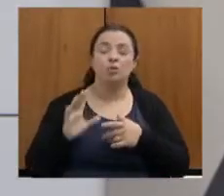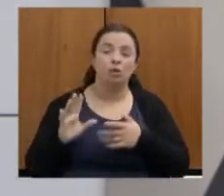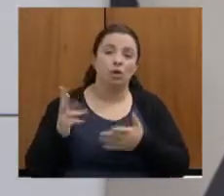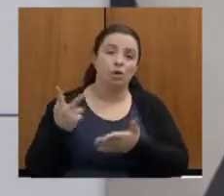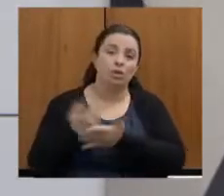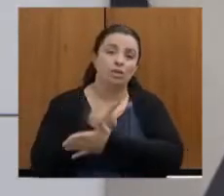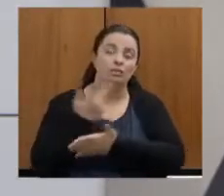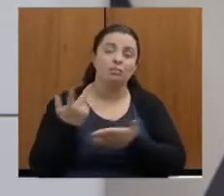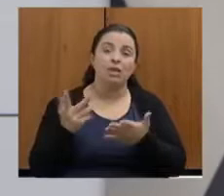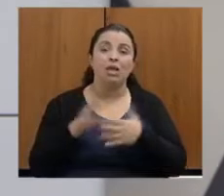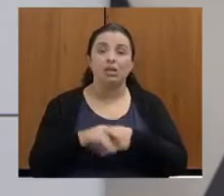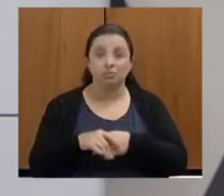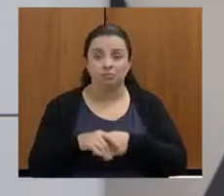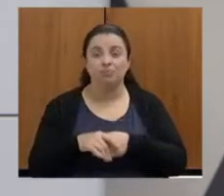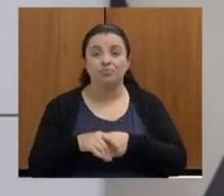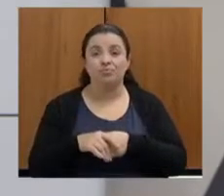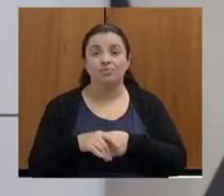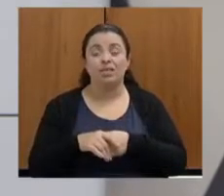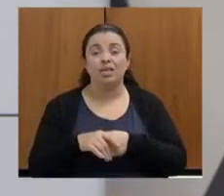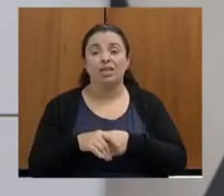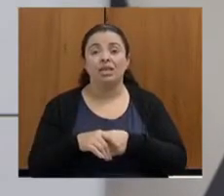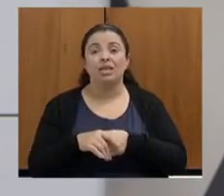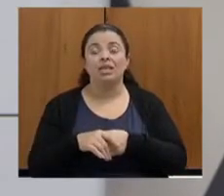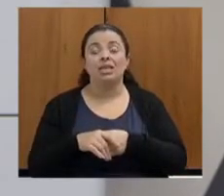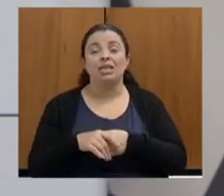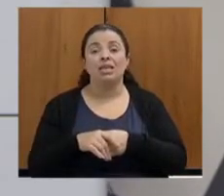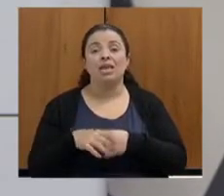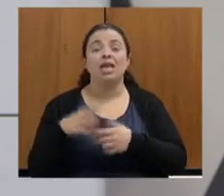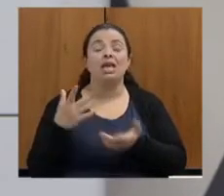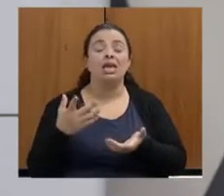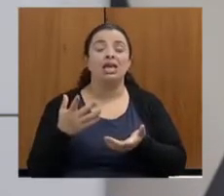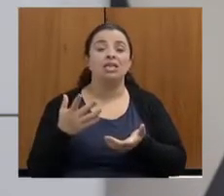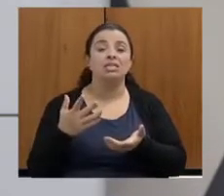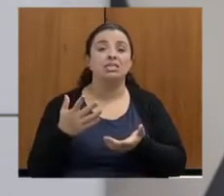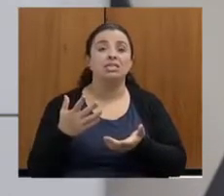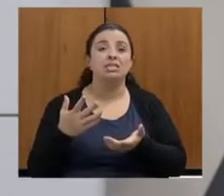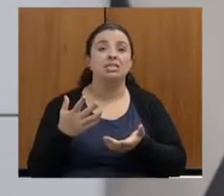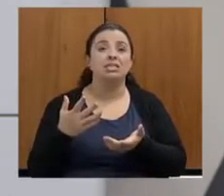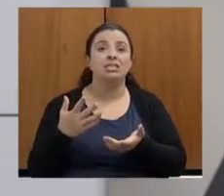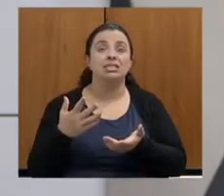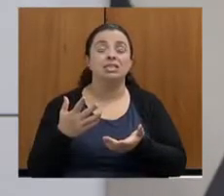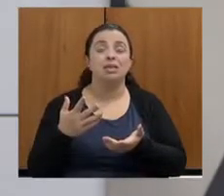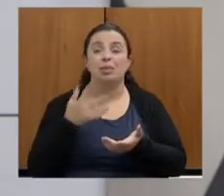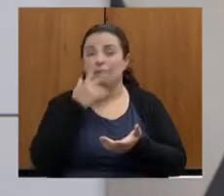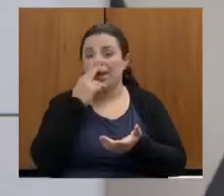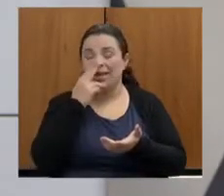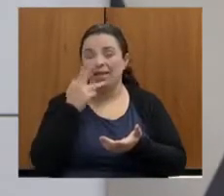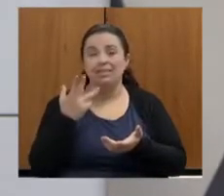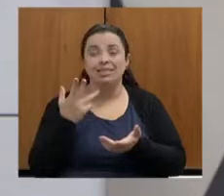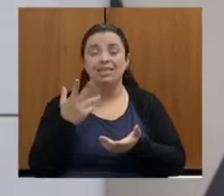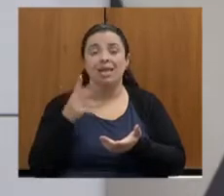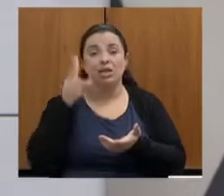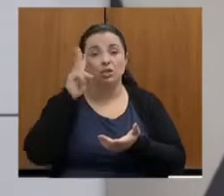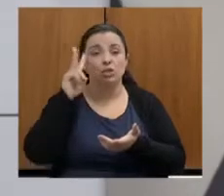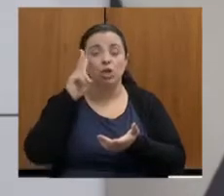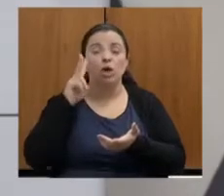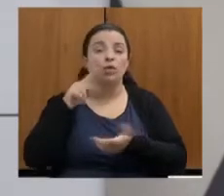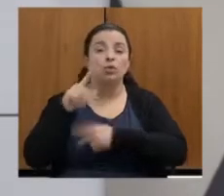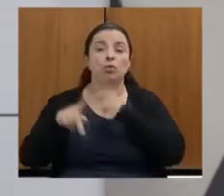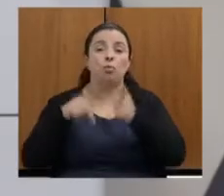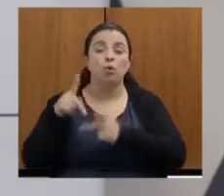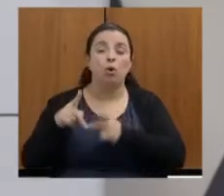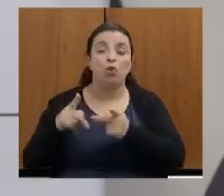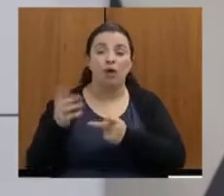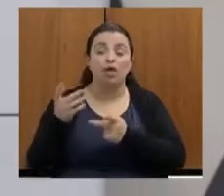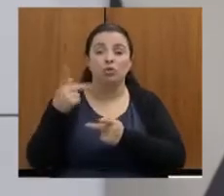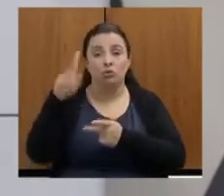aqui agora a pouco né E que vem sendo tentando vencido tentado apagar a história de um povo que o povo de